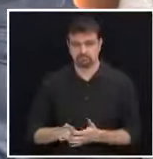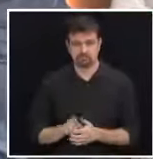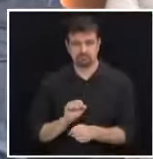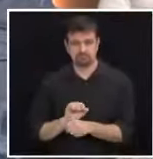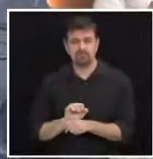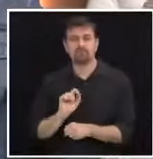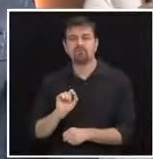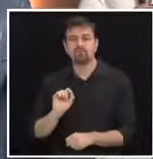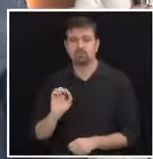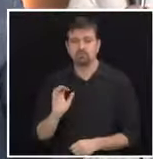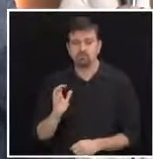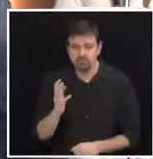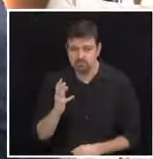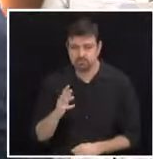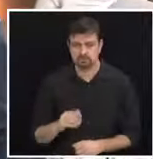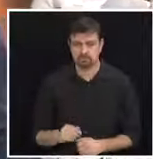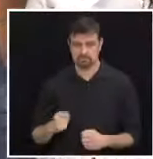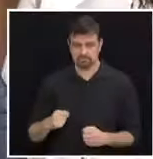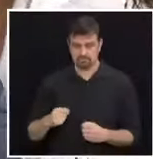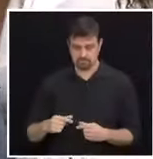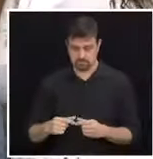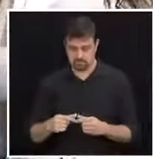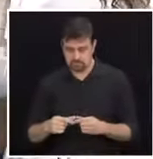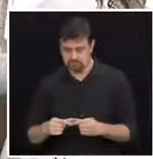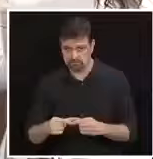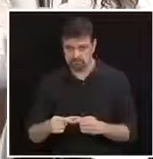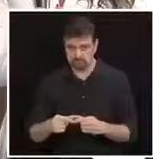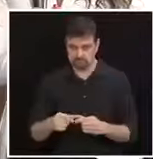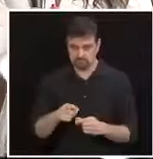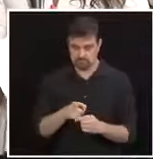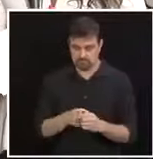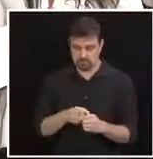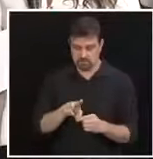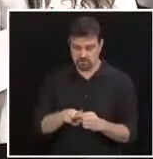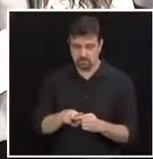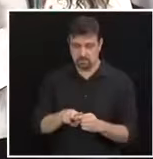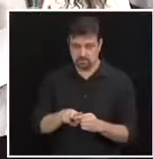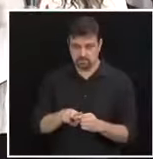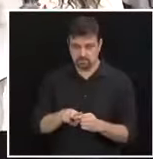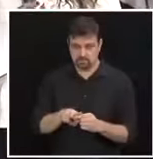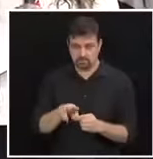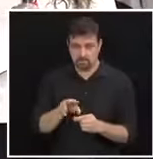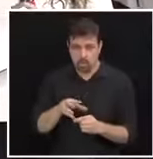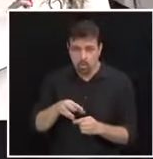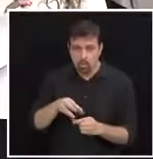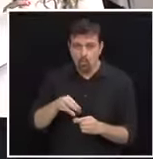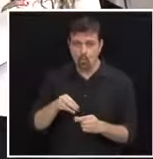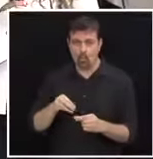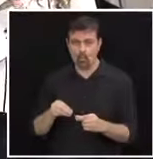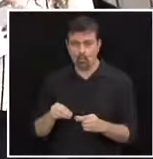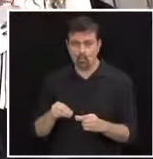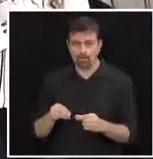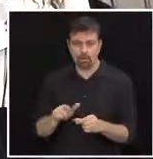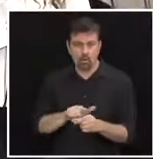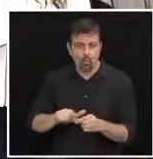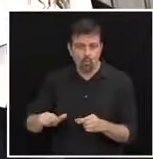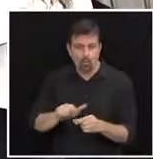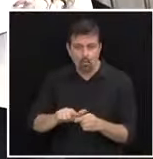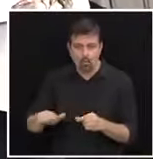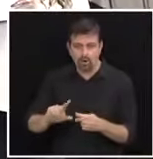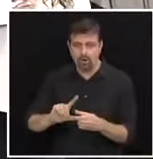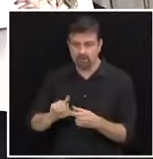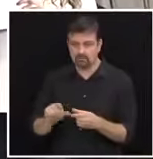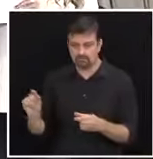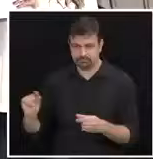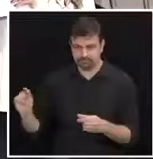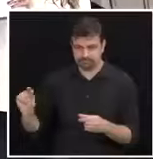vai acontecer? Ele tem, no momento que ele tem 2 listas bem apagadas, que elas vão sumir. E a hora que eu adicionar o